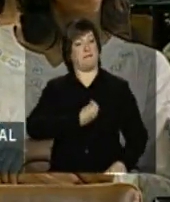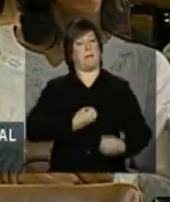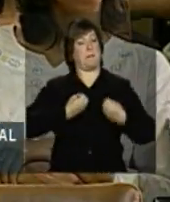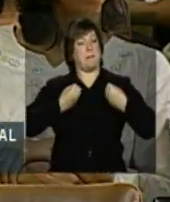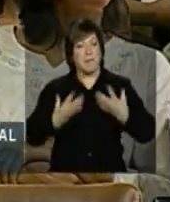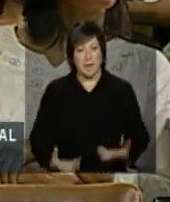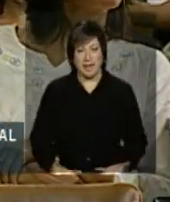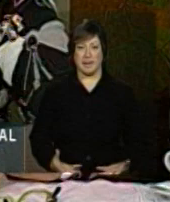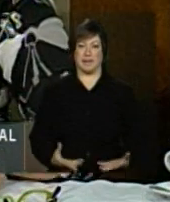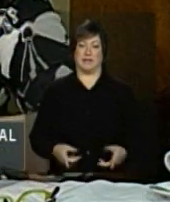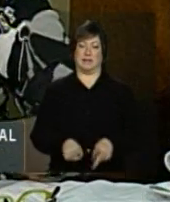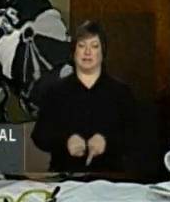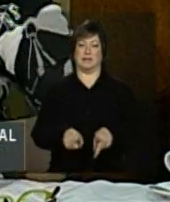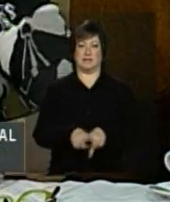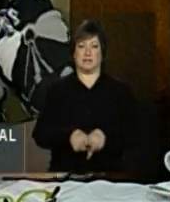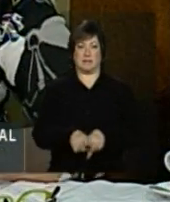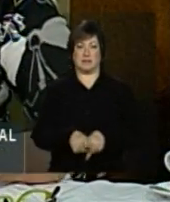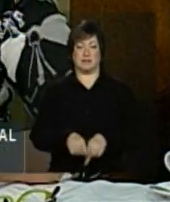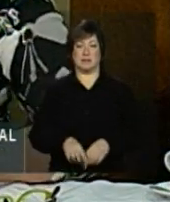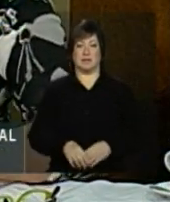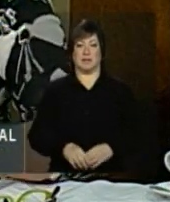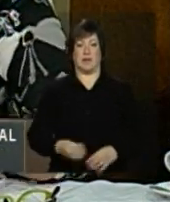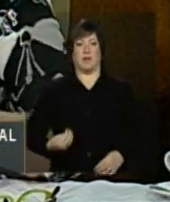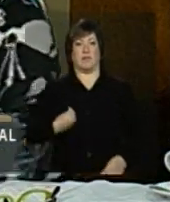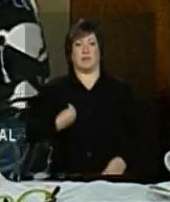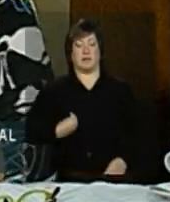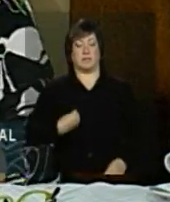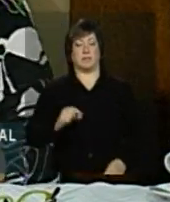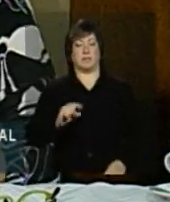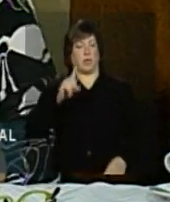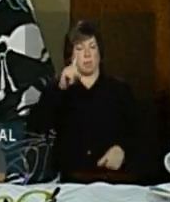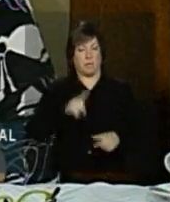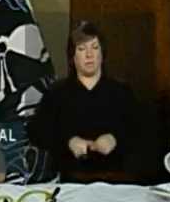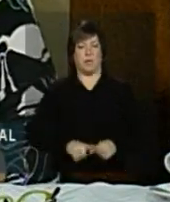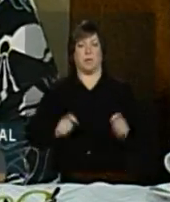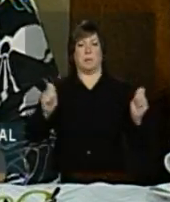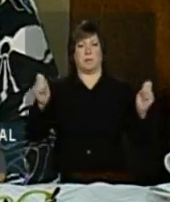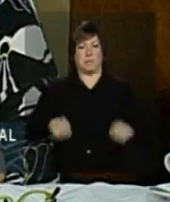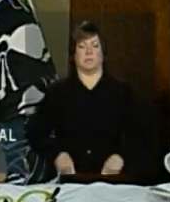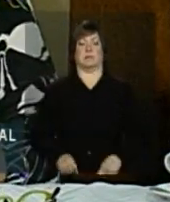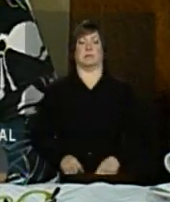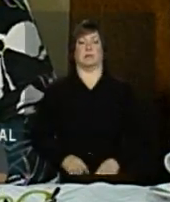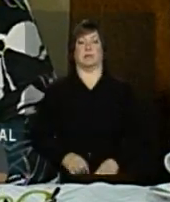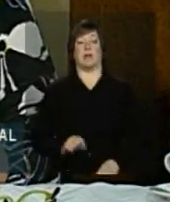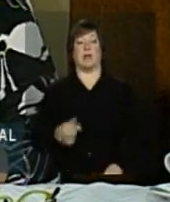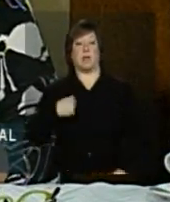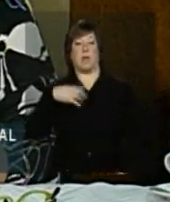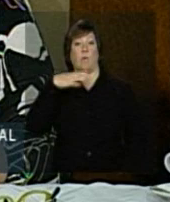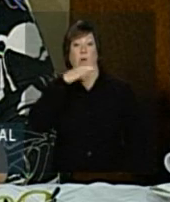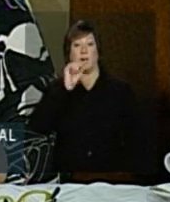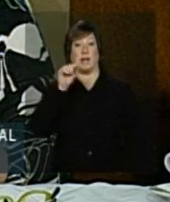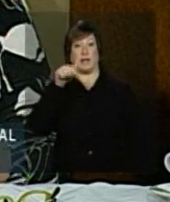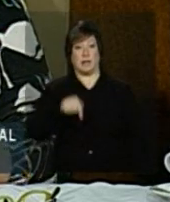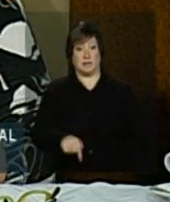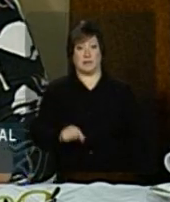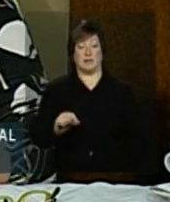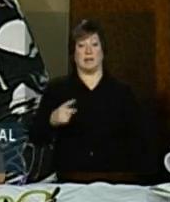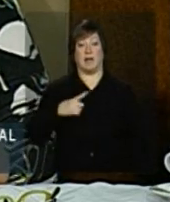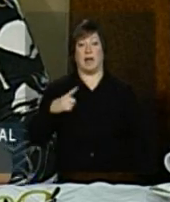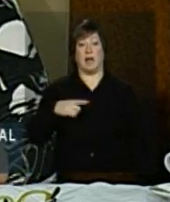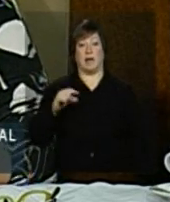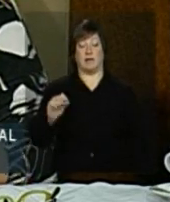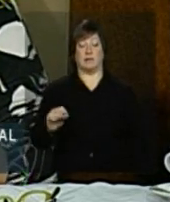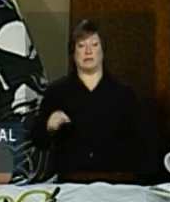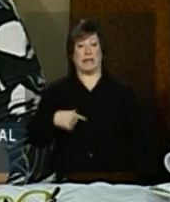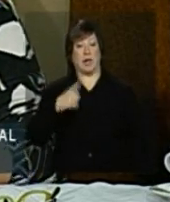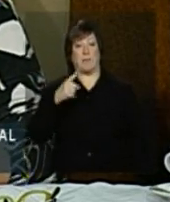de né com com com seu pleno potencial Então eu acho que eh essa tem uma luta